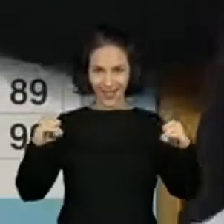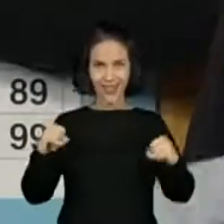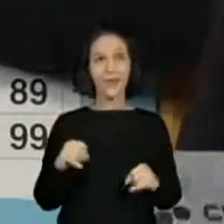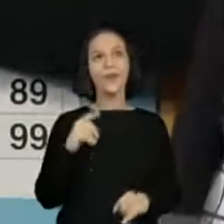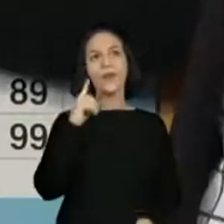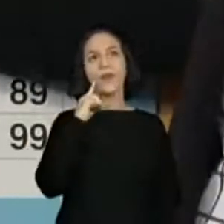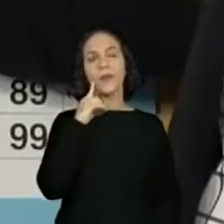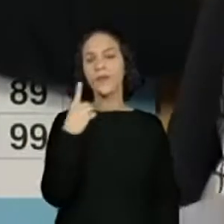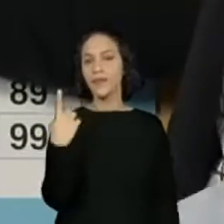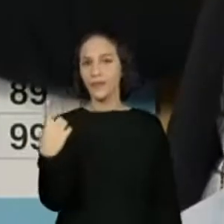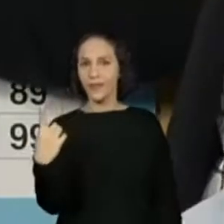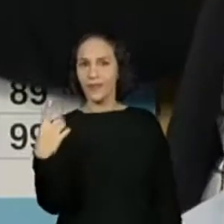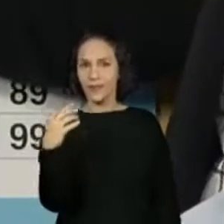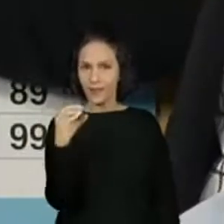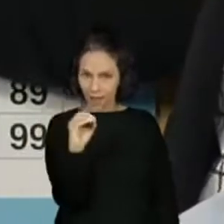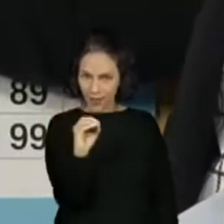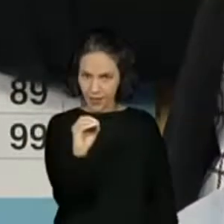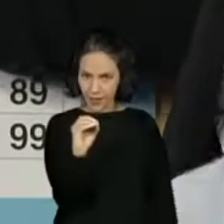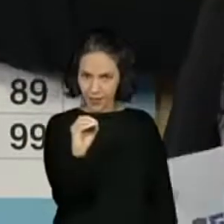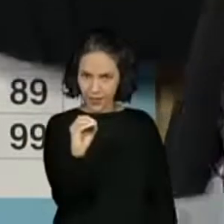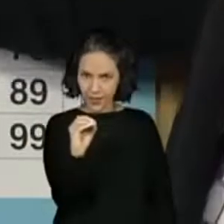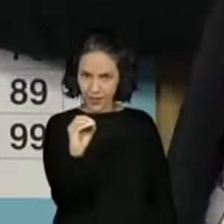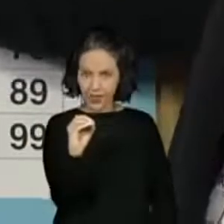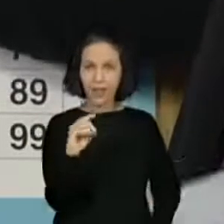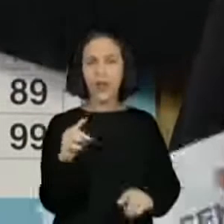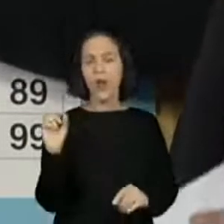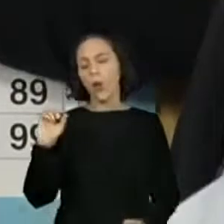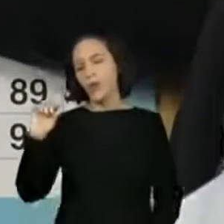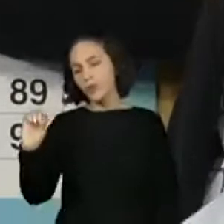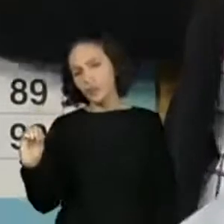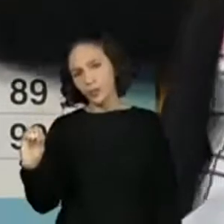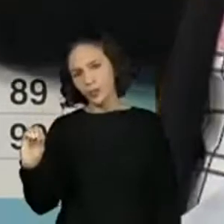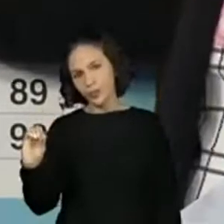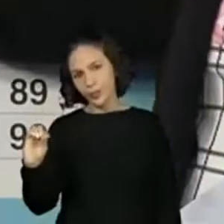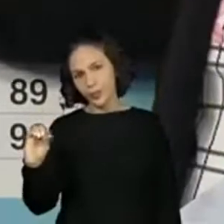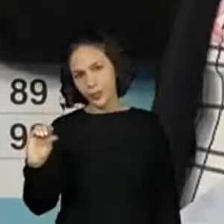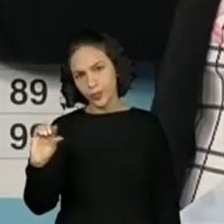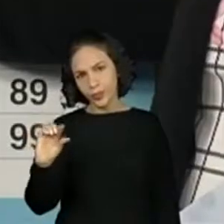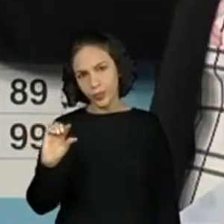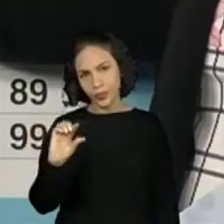todos os números numa certa sequência, não é? Do menor para o maior.